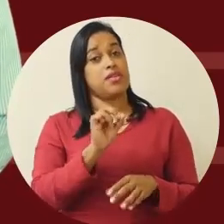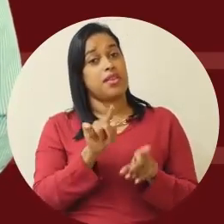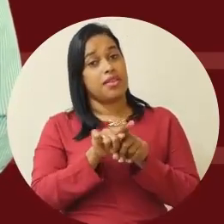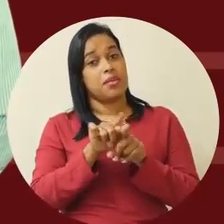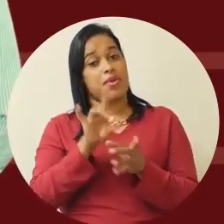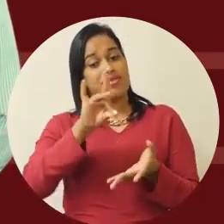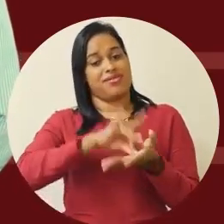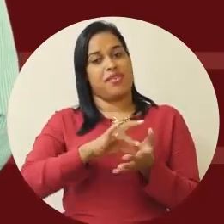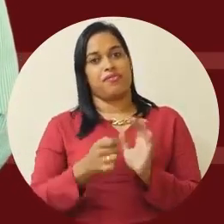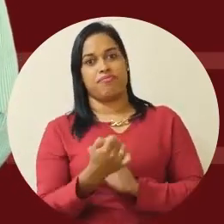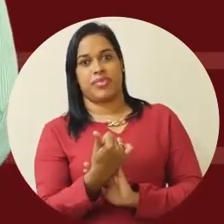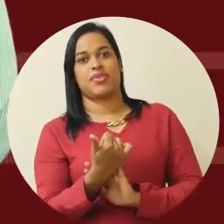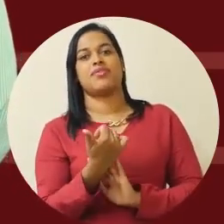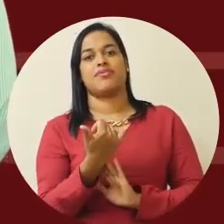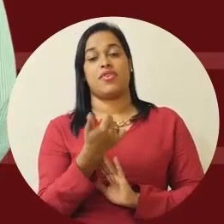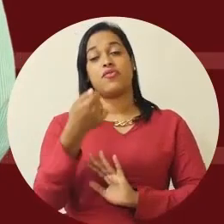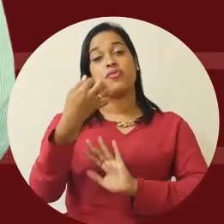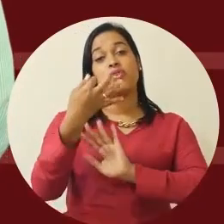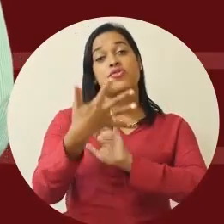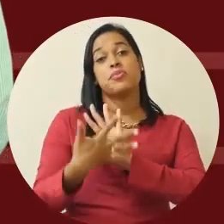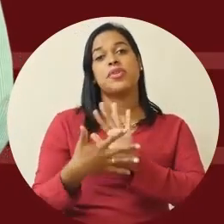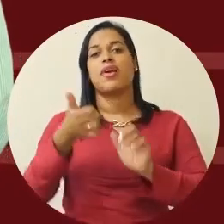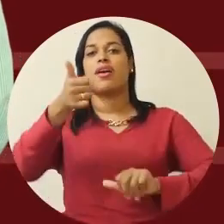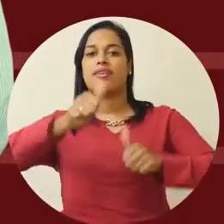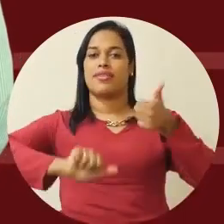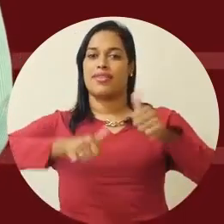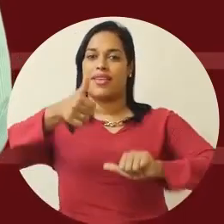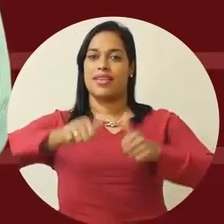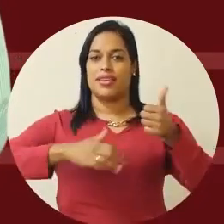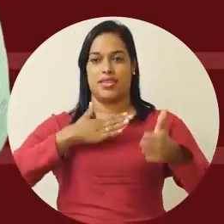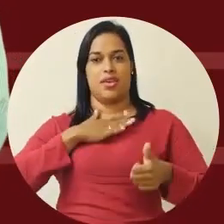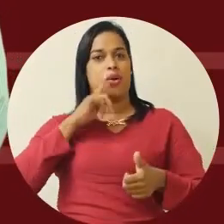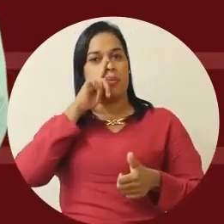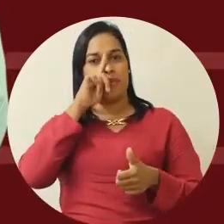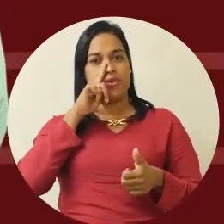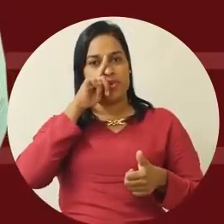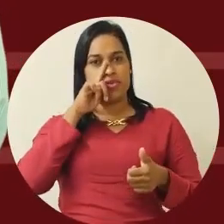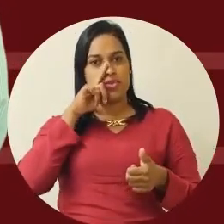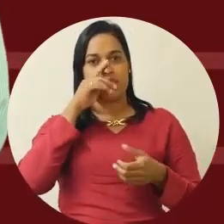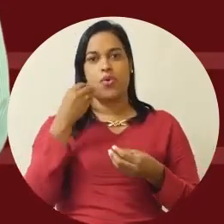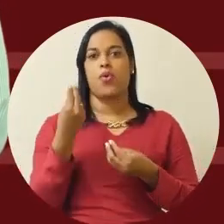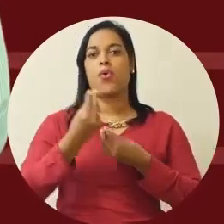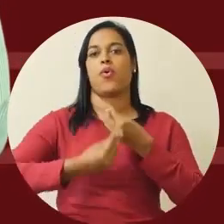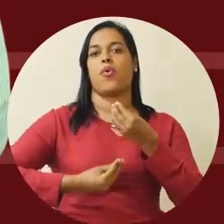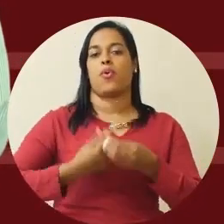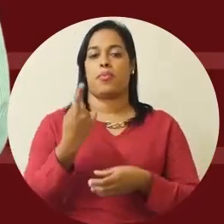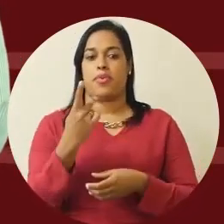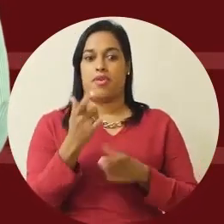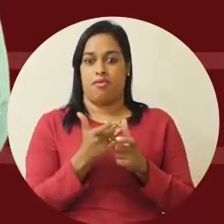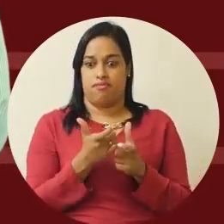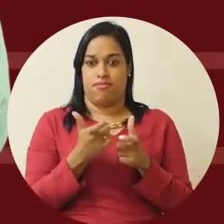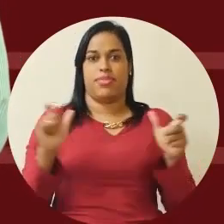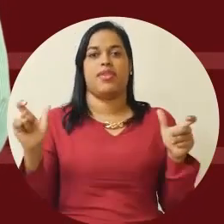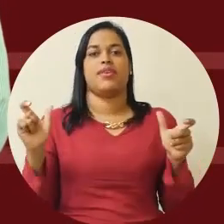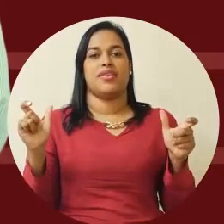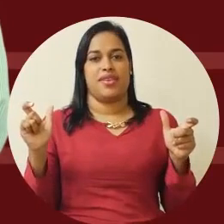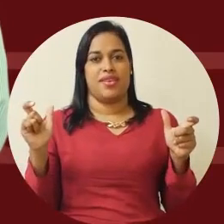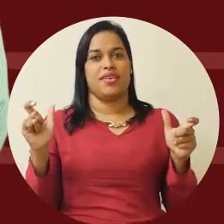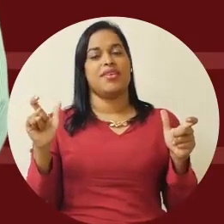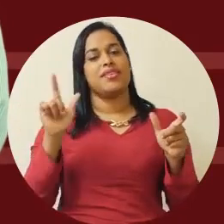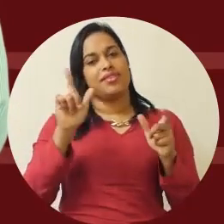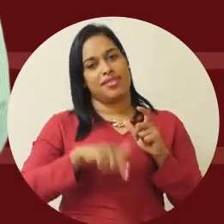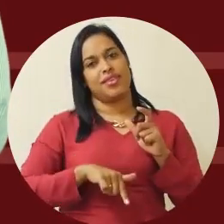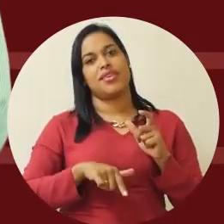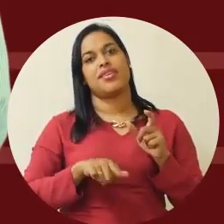eu vou definir eu vou analisar o luís na o qual ele é grande e